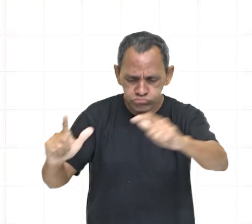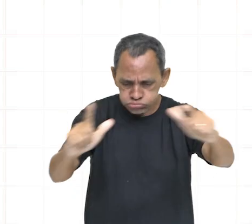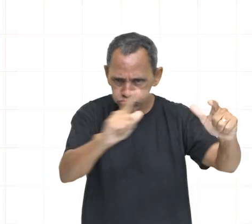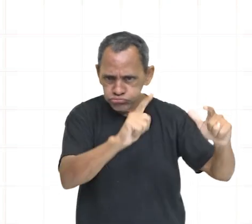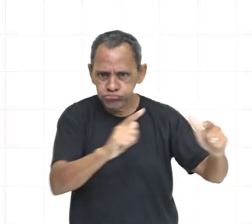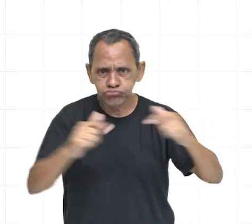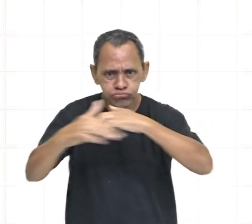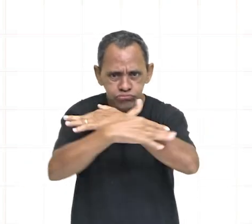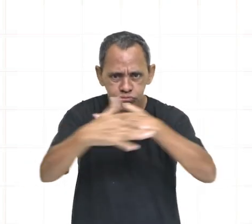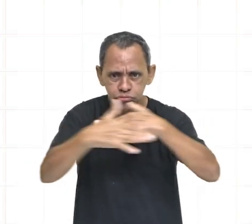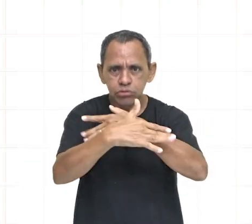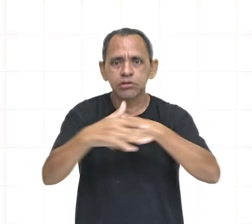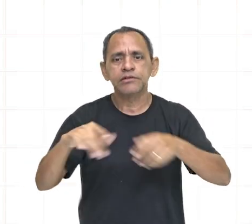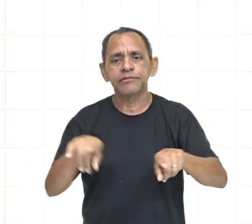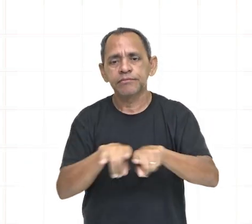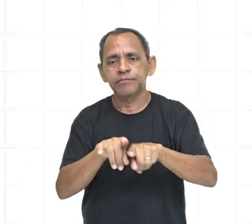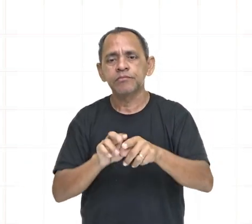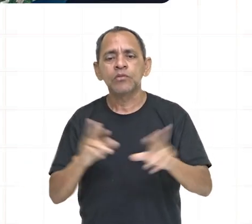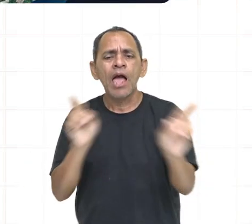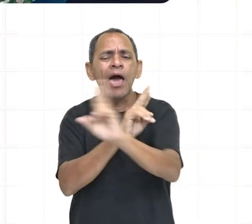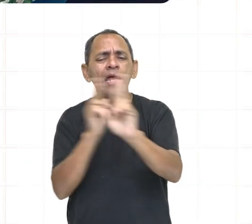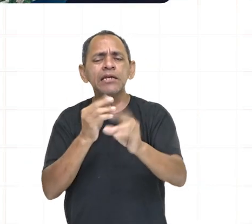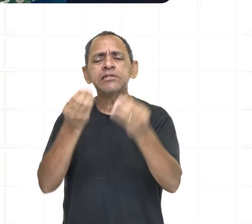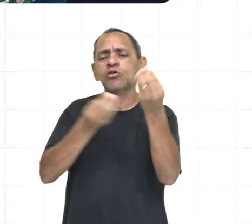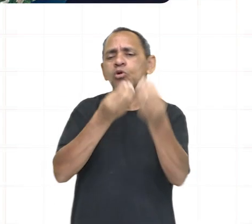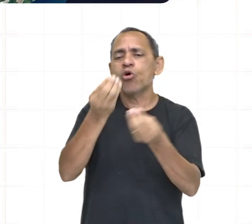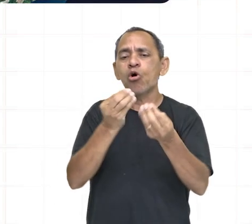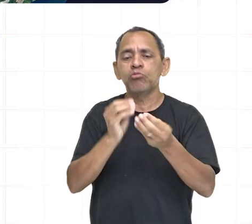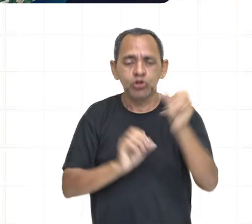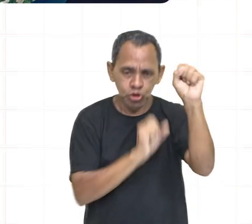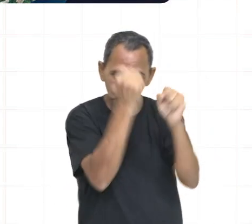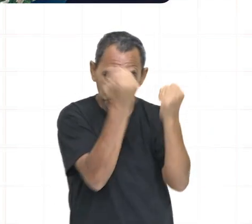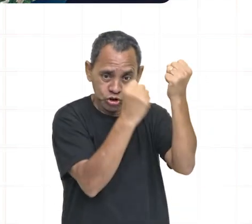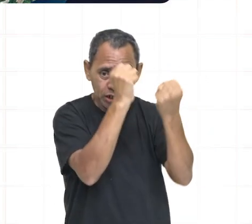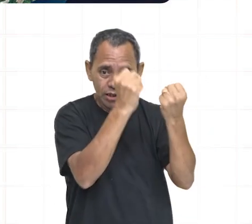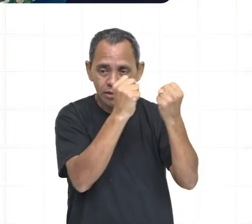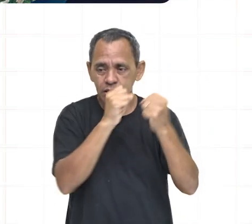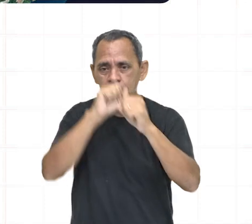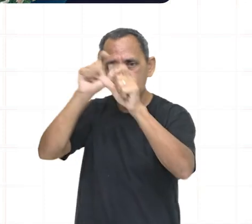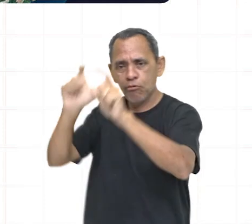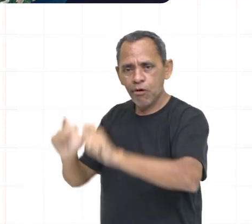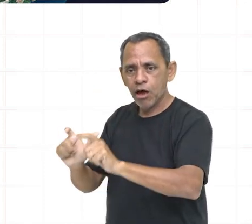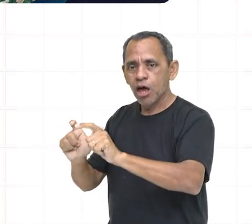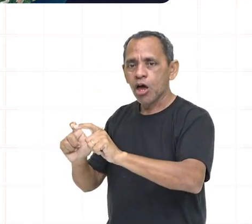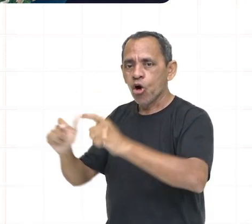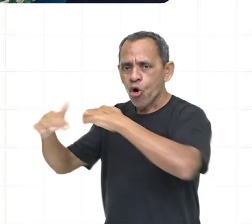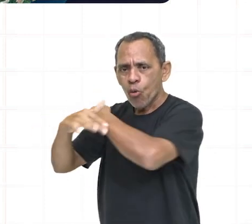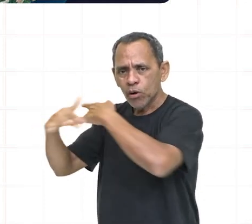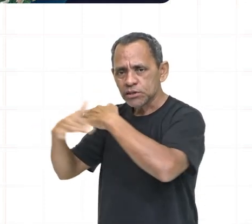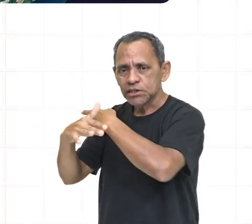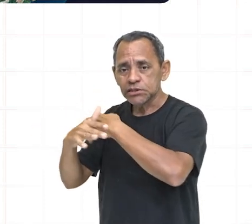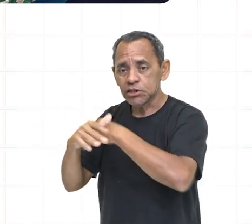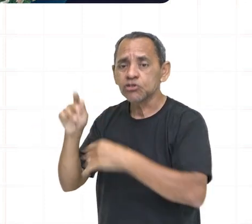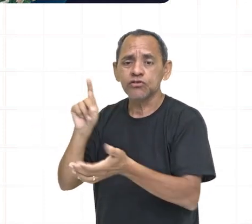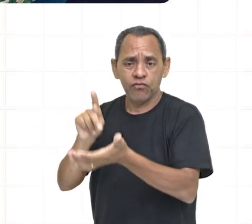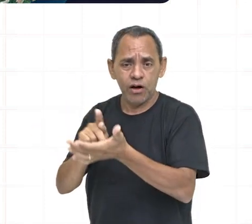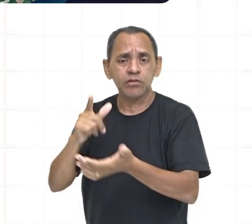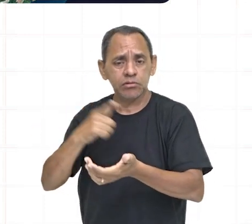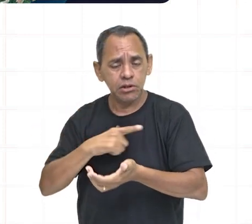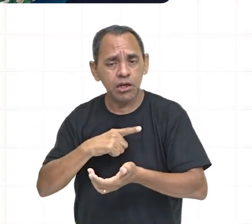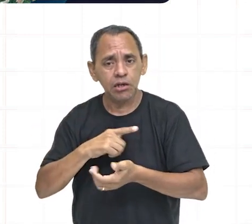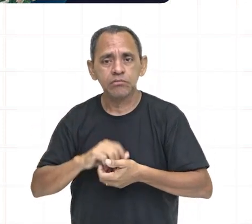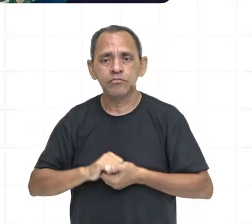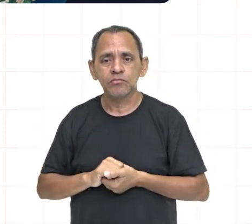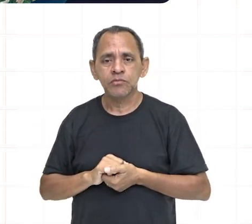urbano. Então, a relação entre industrialização e urbanização, é muito clara.